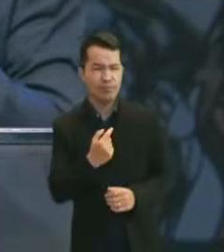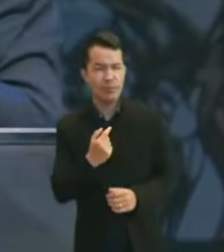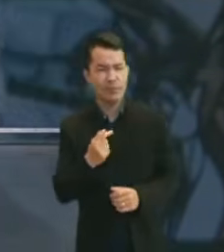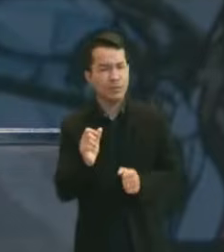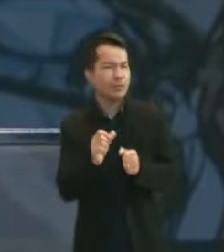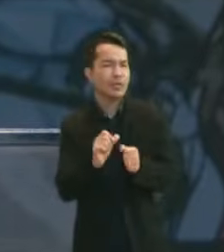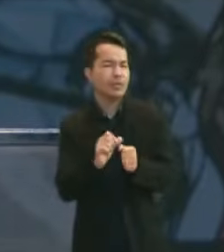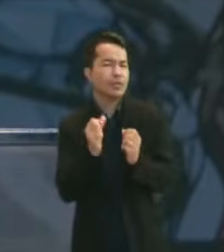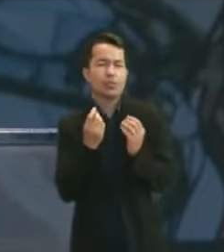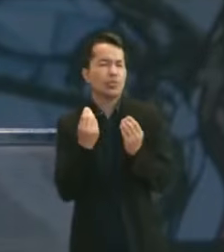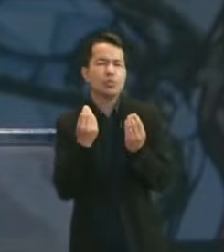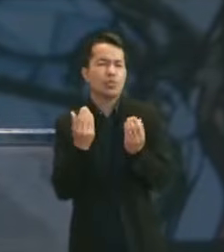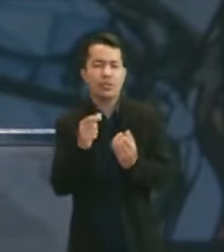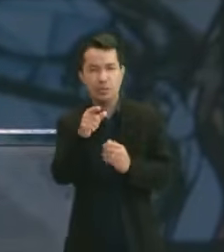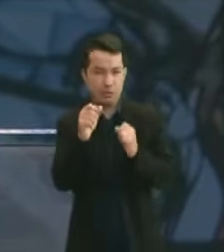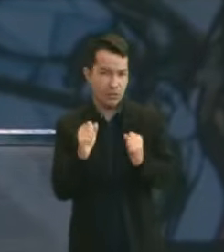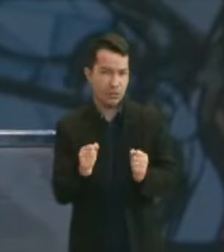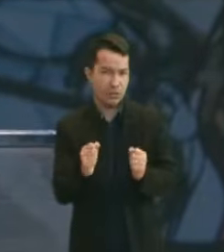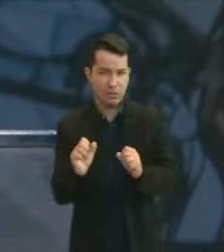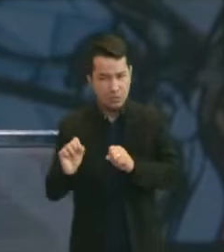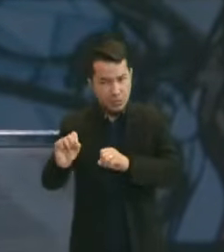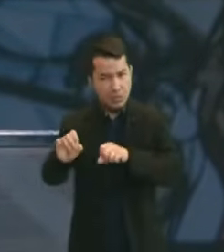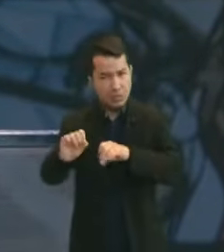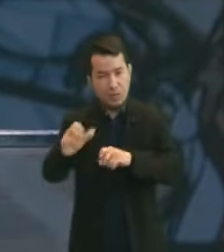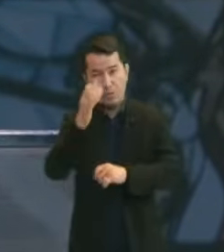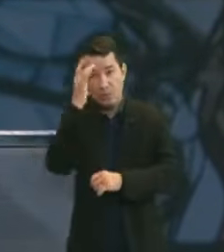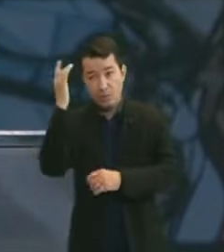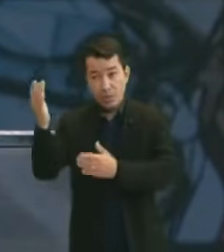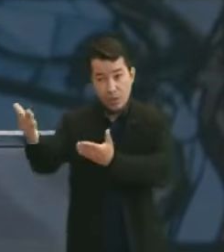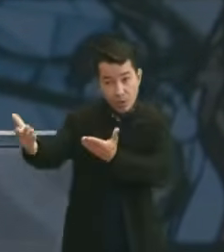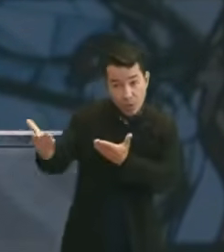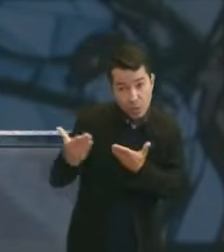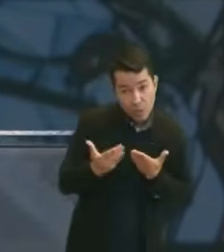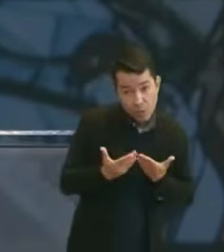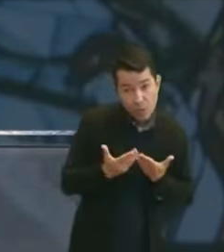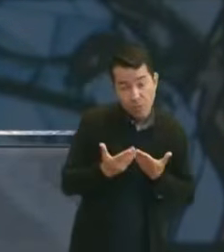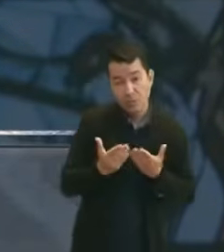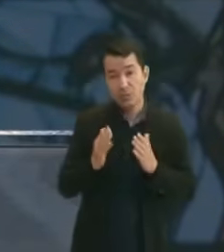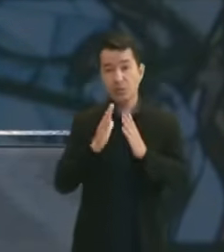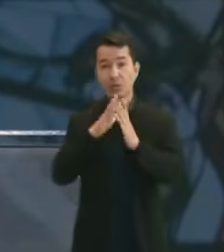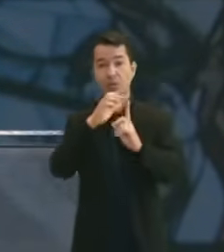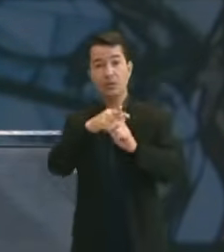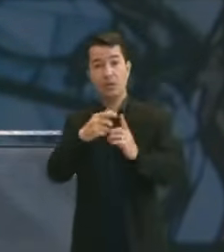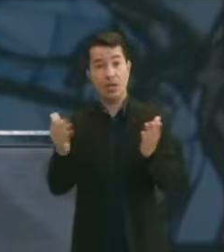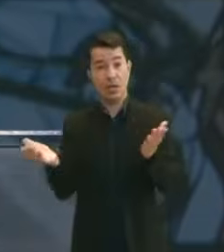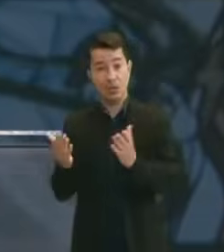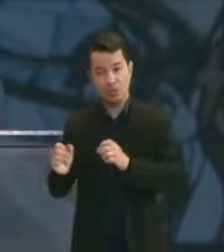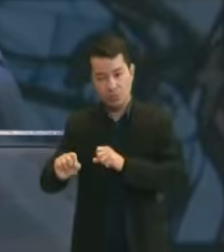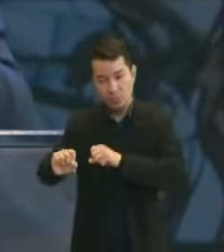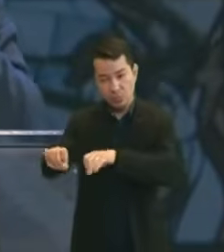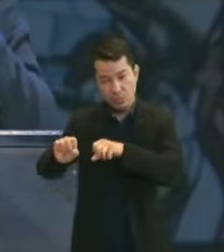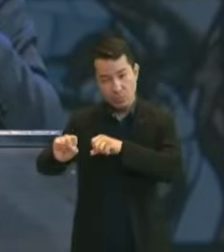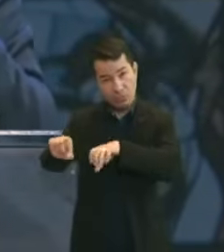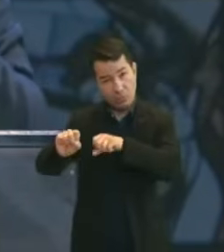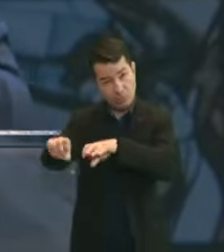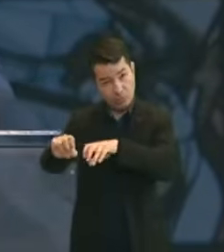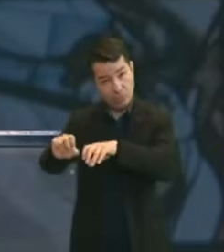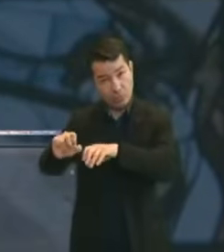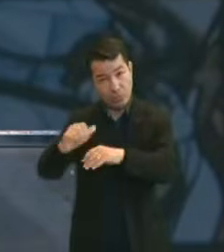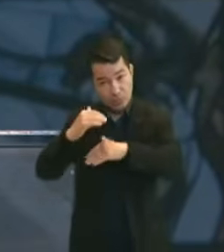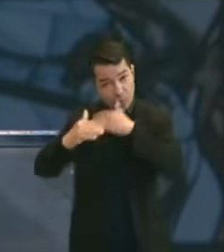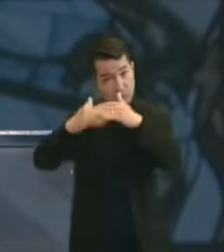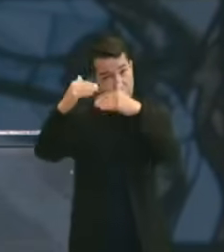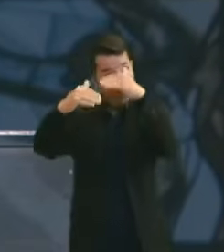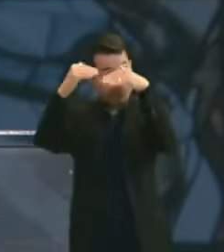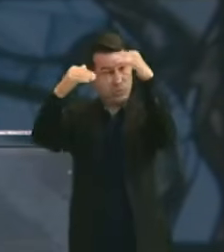como que você pode ajudar uma pessoa que você acolheu na igreja agora a dar os próximos passos na sua fé. Uma coisa que eu sempre gosto de fazer